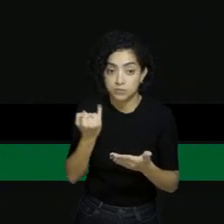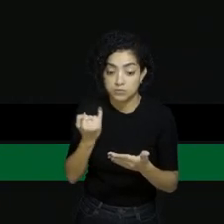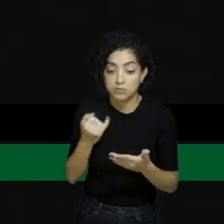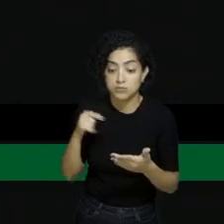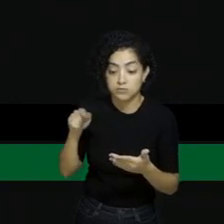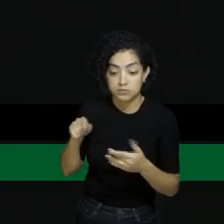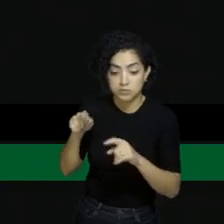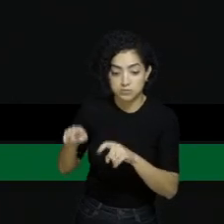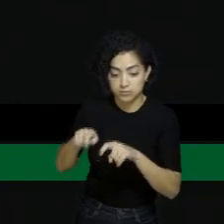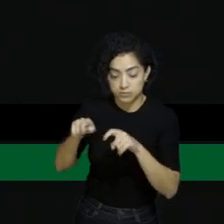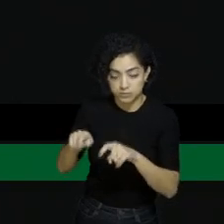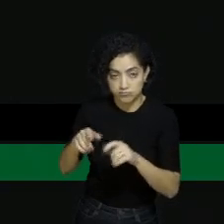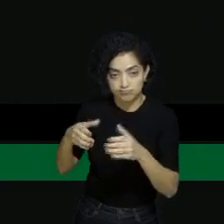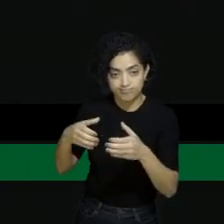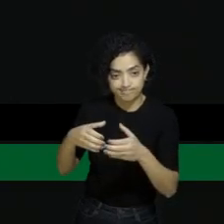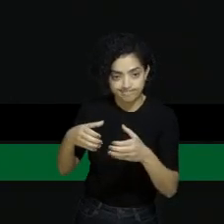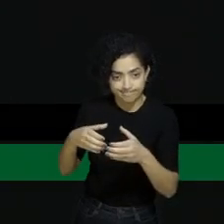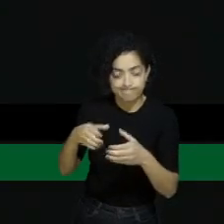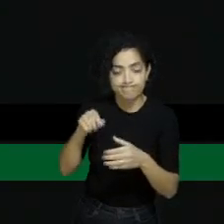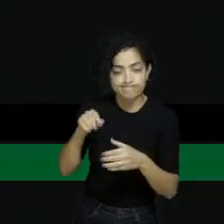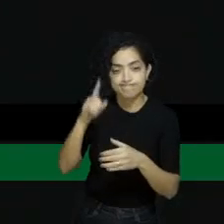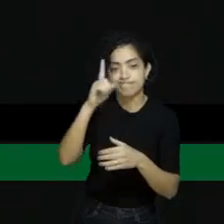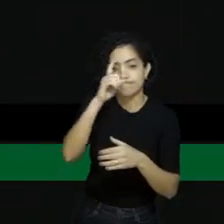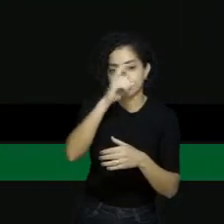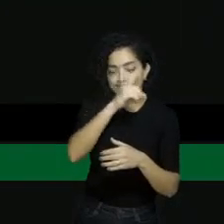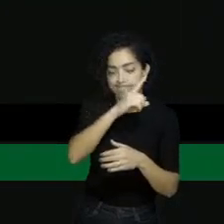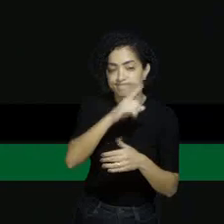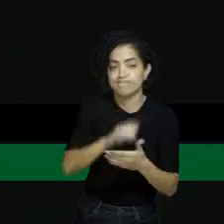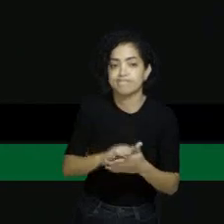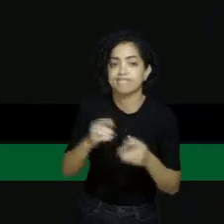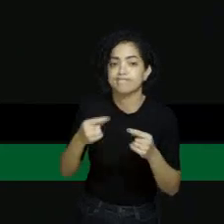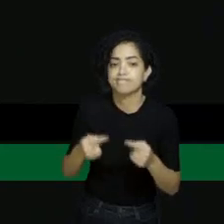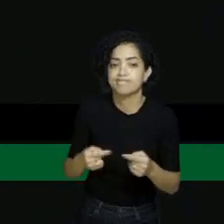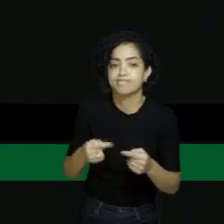agricultores e da dificuldade que nós enfrentamos.